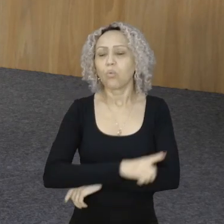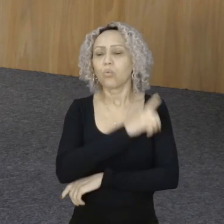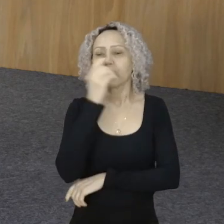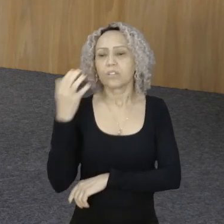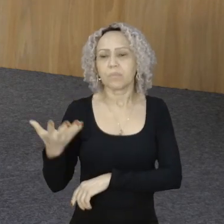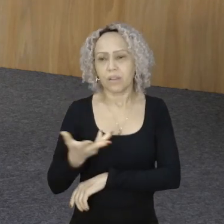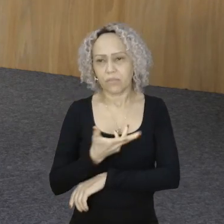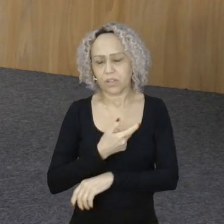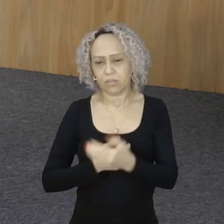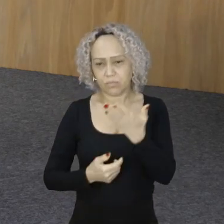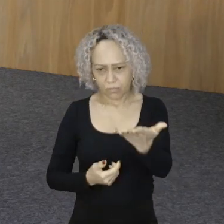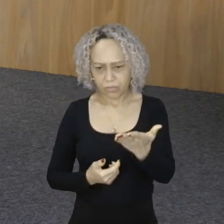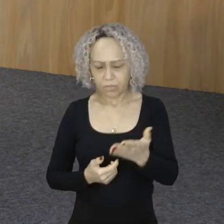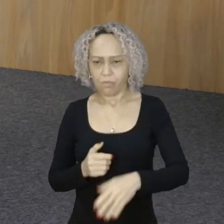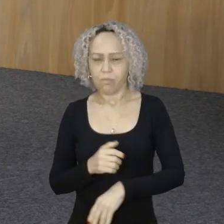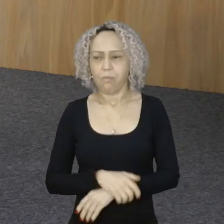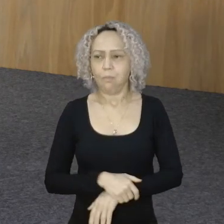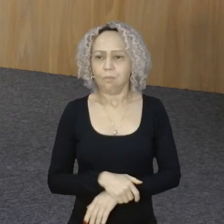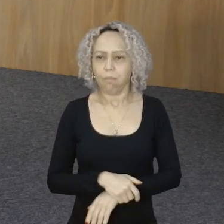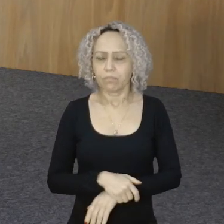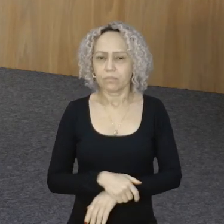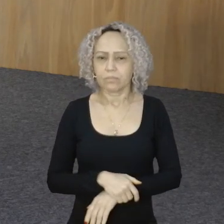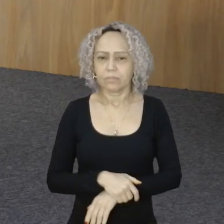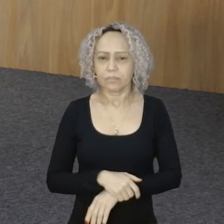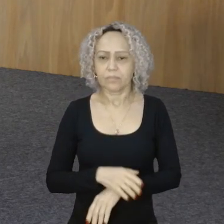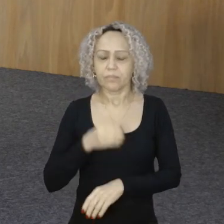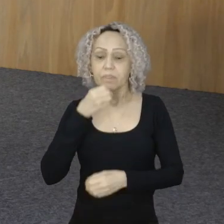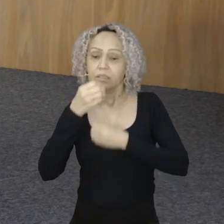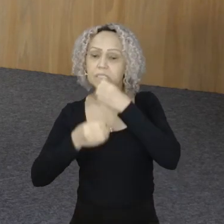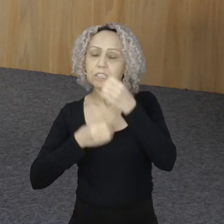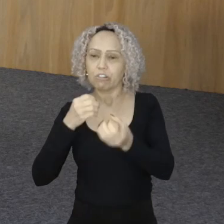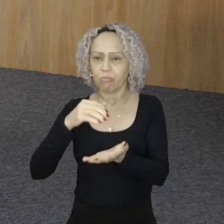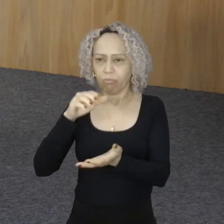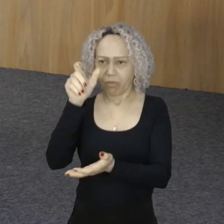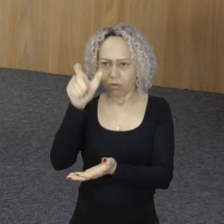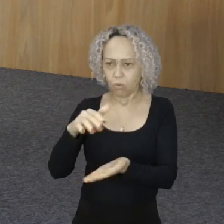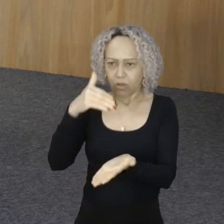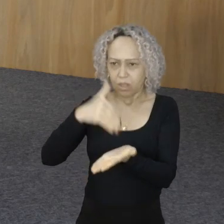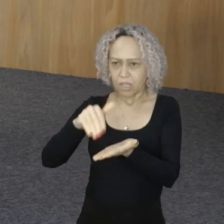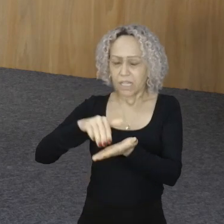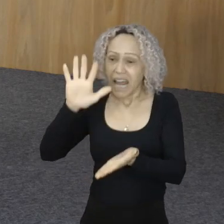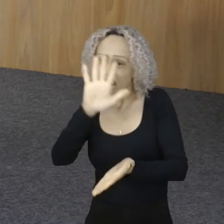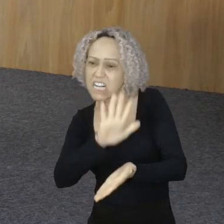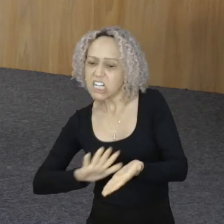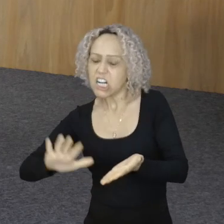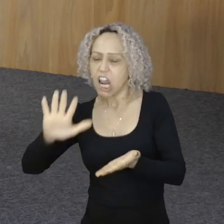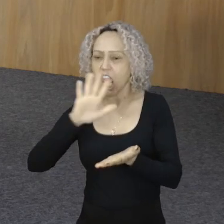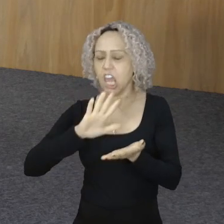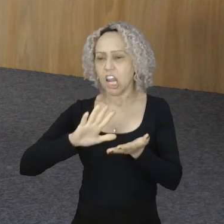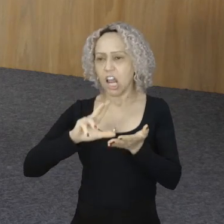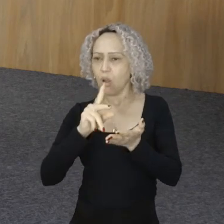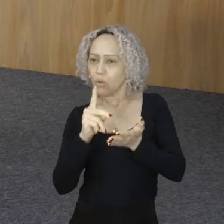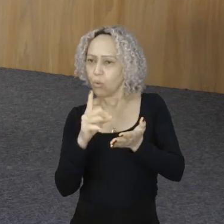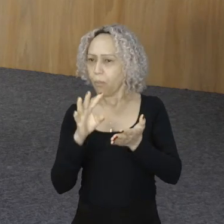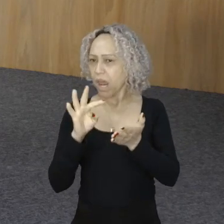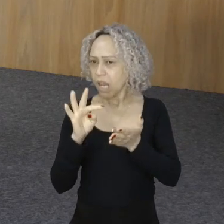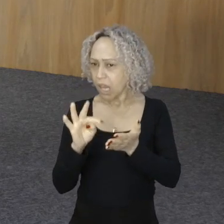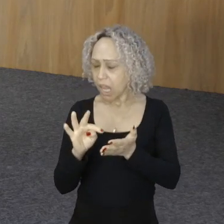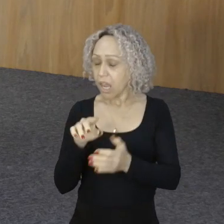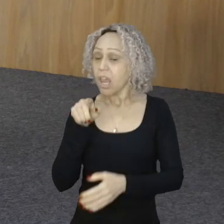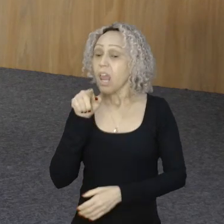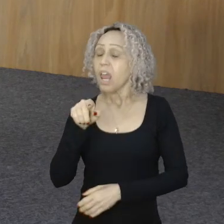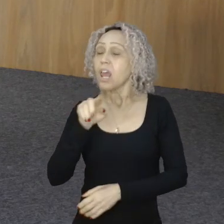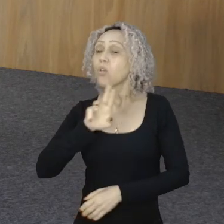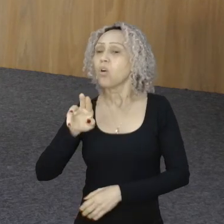dia. Tá aí a entrevista com o secretário-geral do partido, né, o Henrique Fontana, aí sobre esse